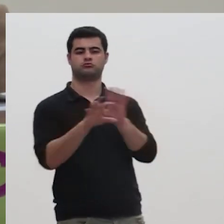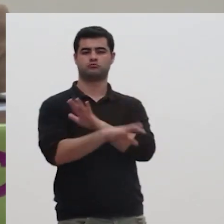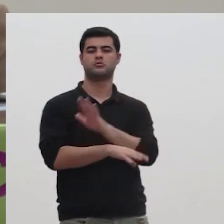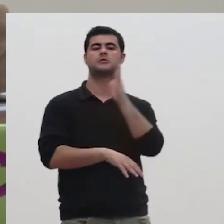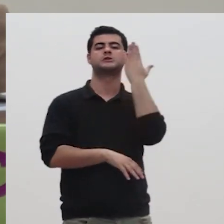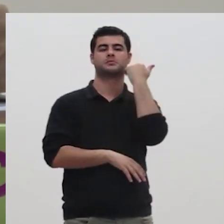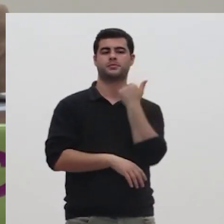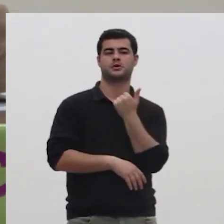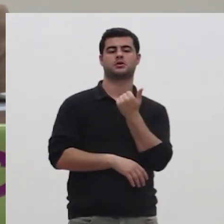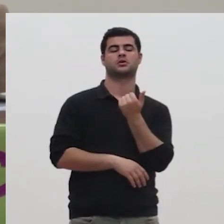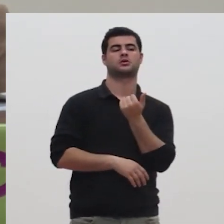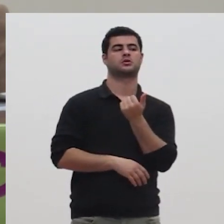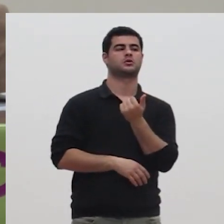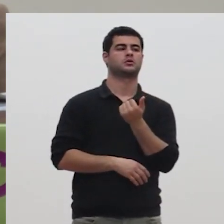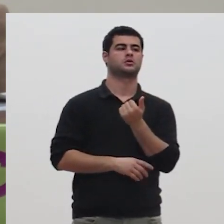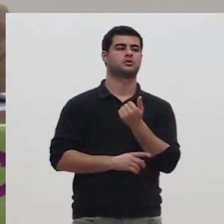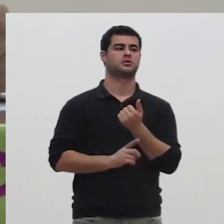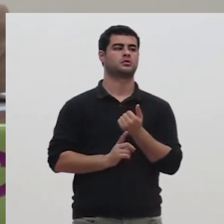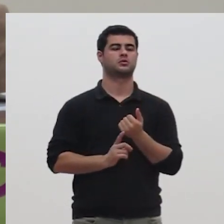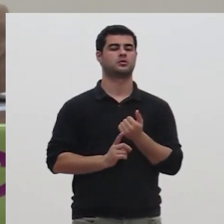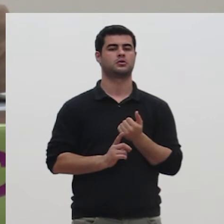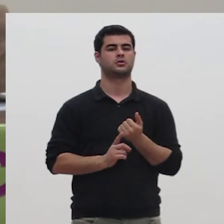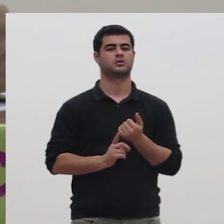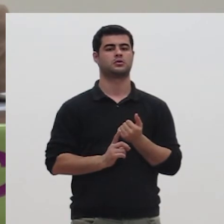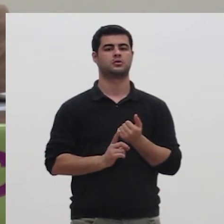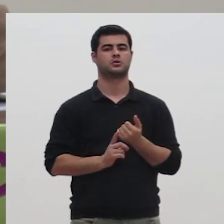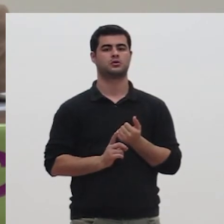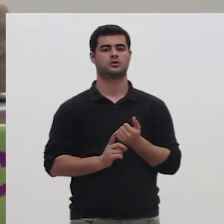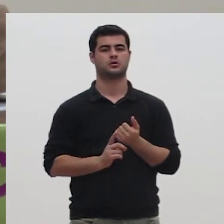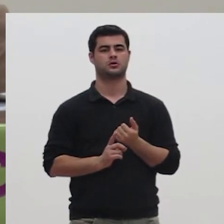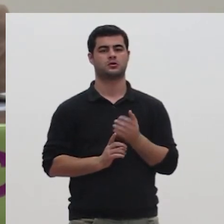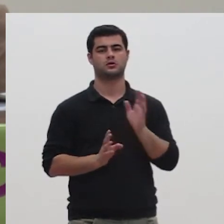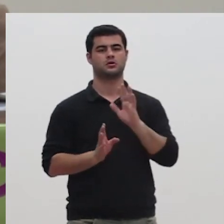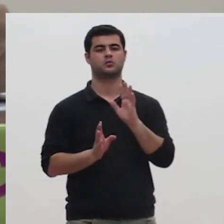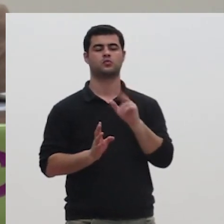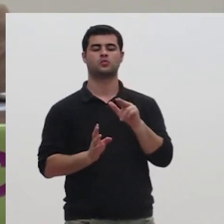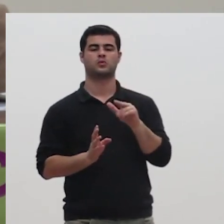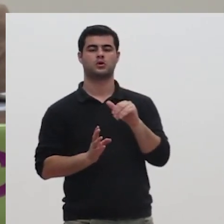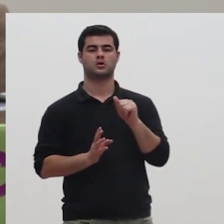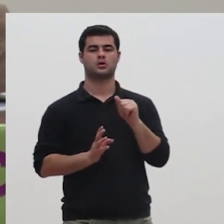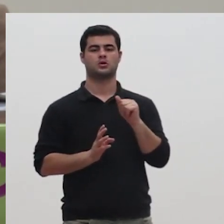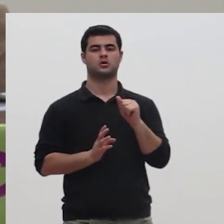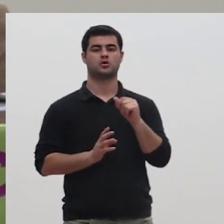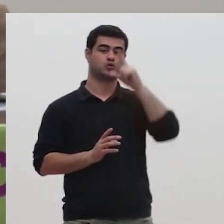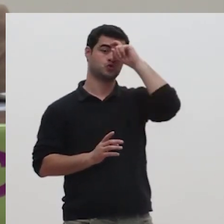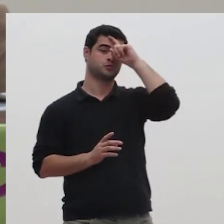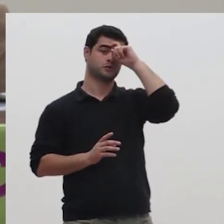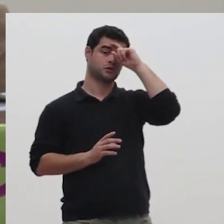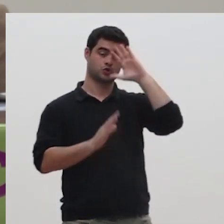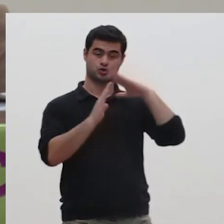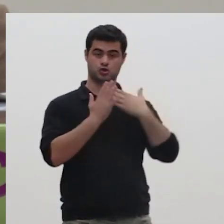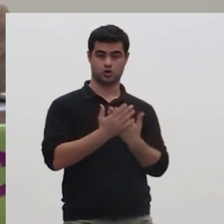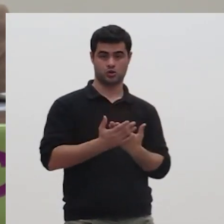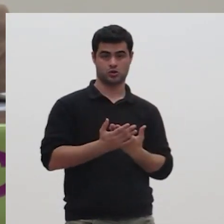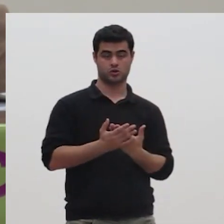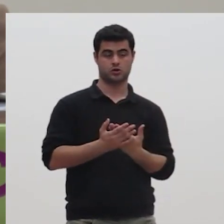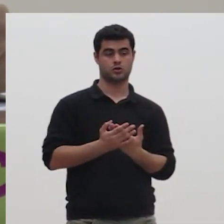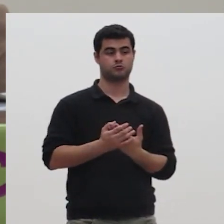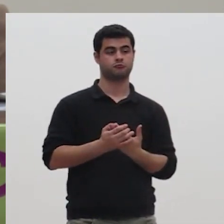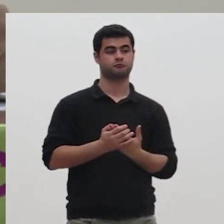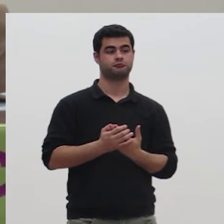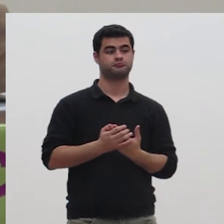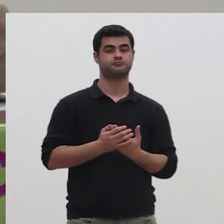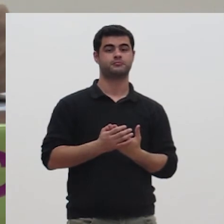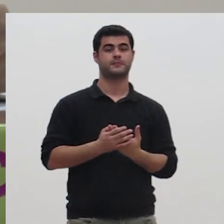para que nós jamais deixemos de ser um hospital-escola. Acho que a IBSER, a presença da IBSER